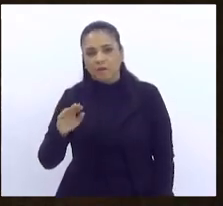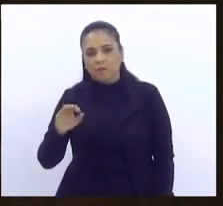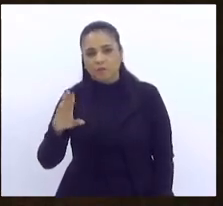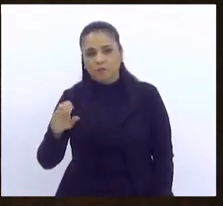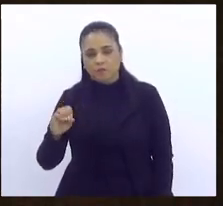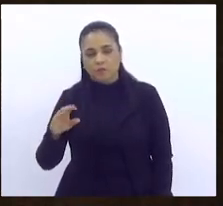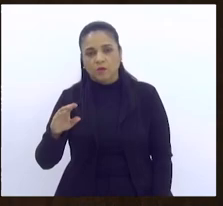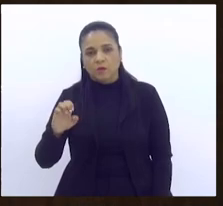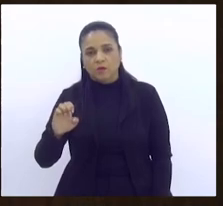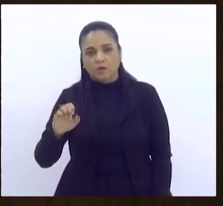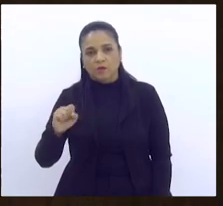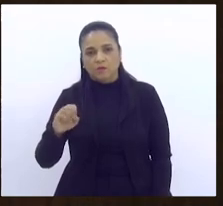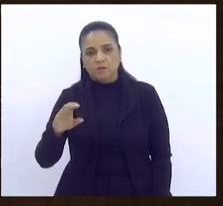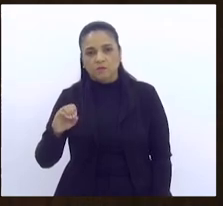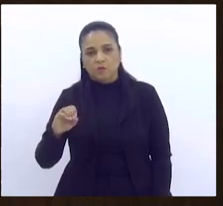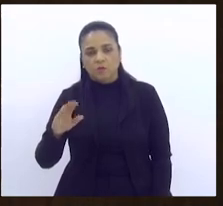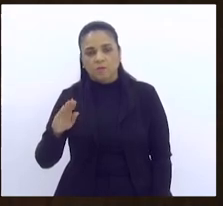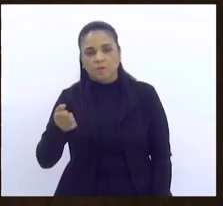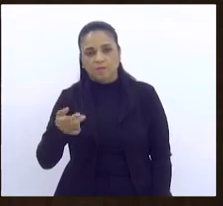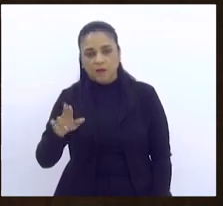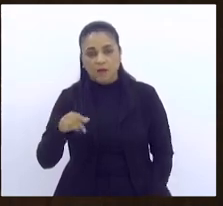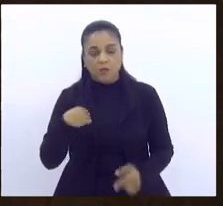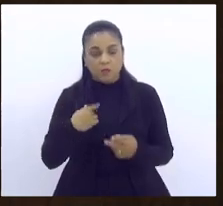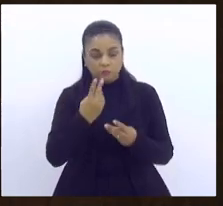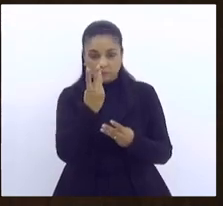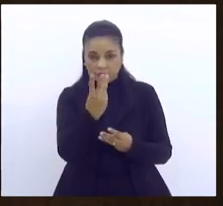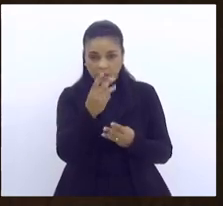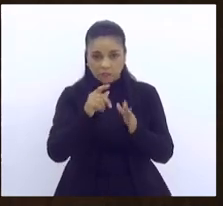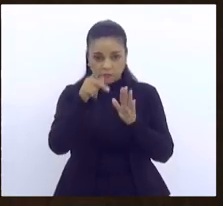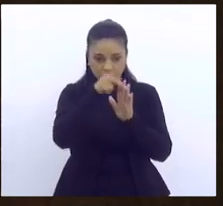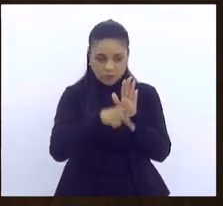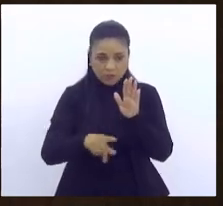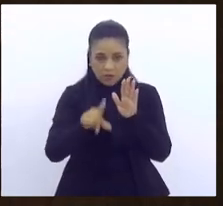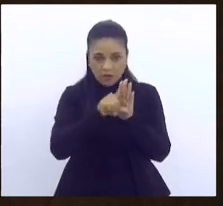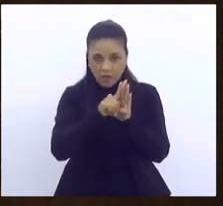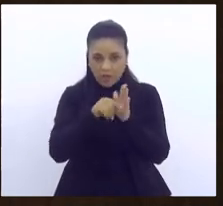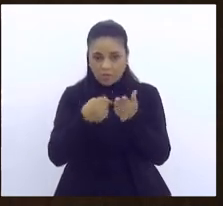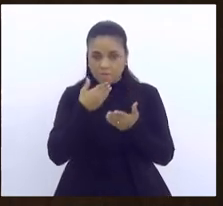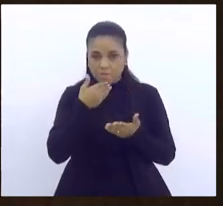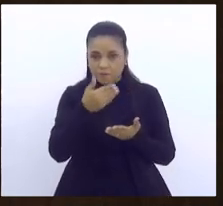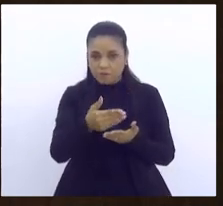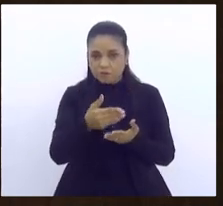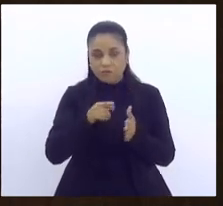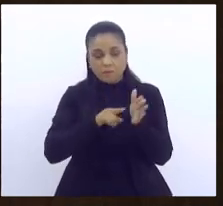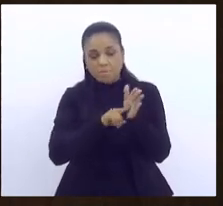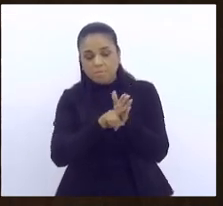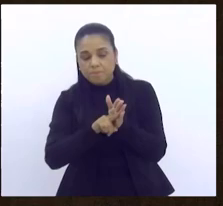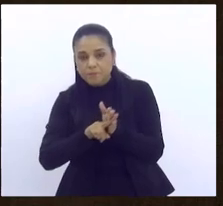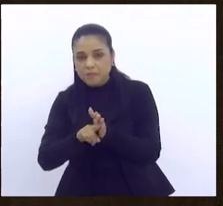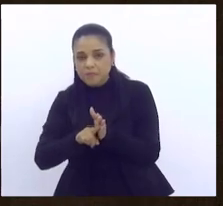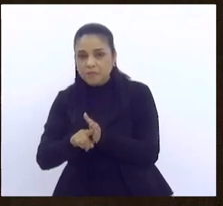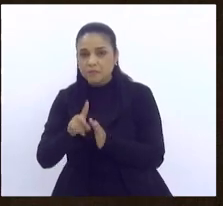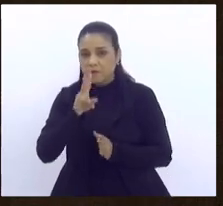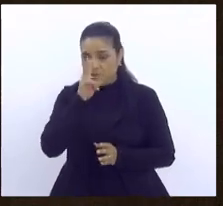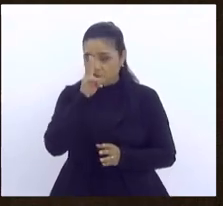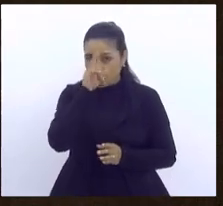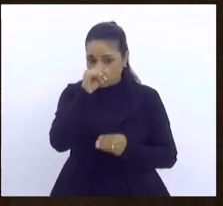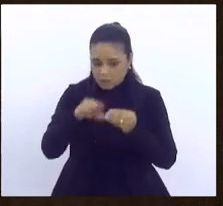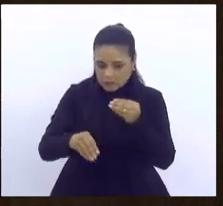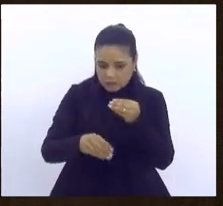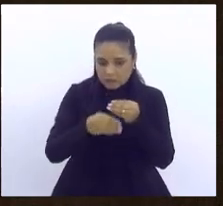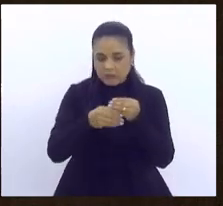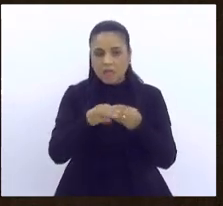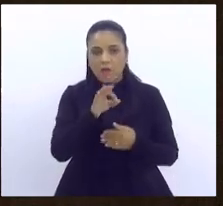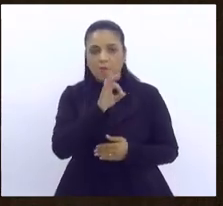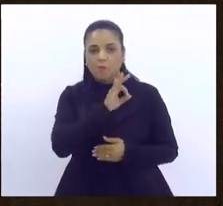Eu estou entrando hoje com 3 projetos de lei, dei entrada agora, a pedido da perícia, para fortalecer a